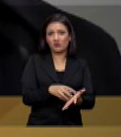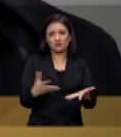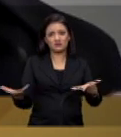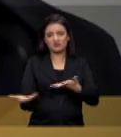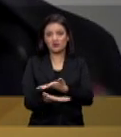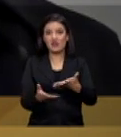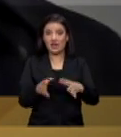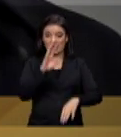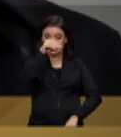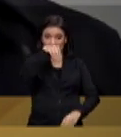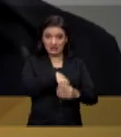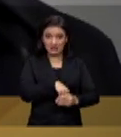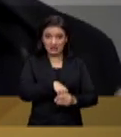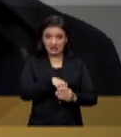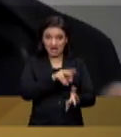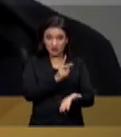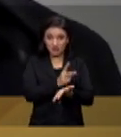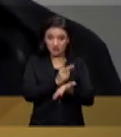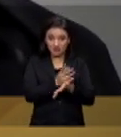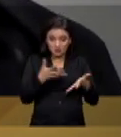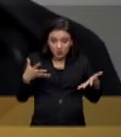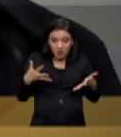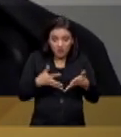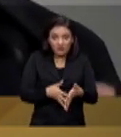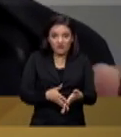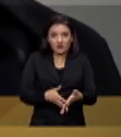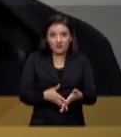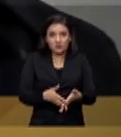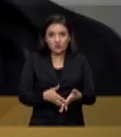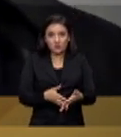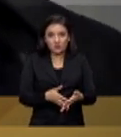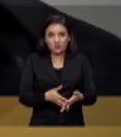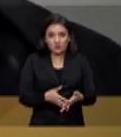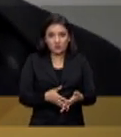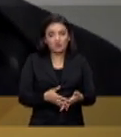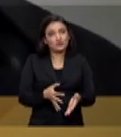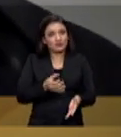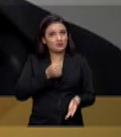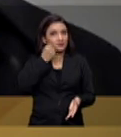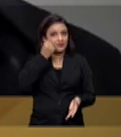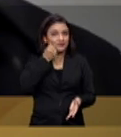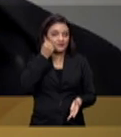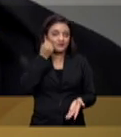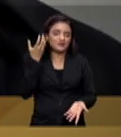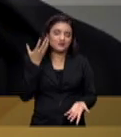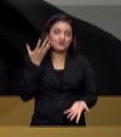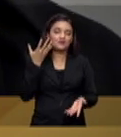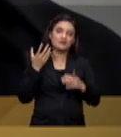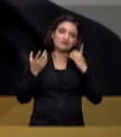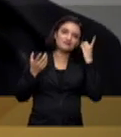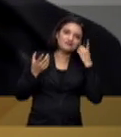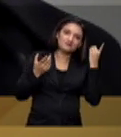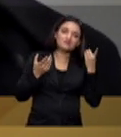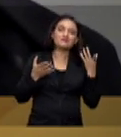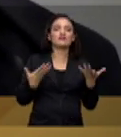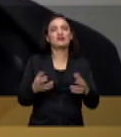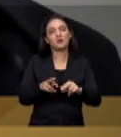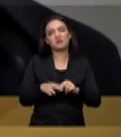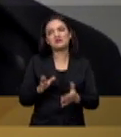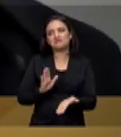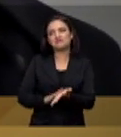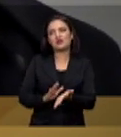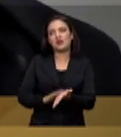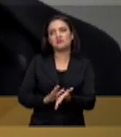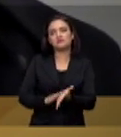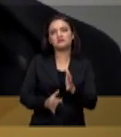conflito interno entre órgãos parlamentares. Por isso que eu gostaria de cumprimentar Sua Excelência e subscrever